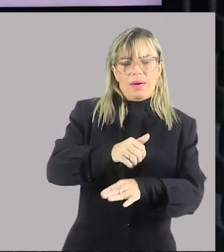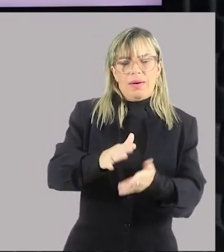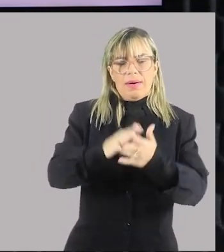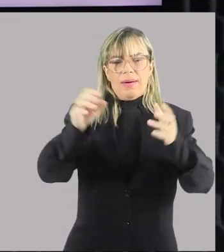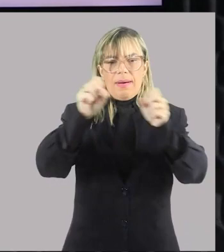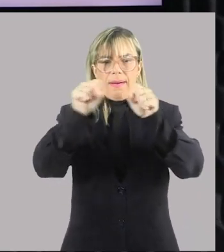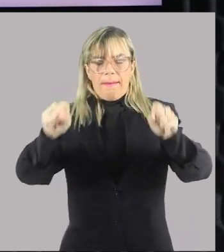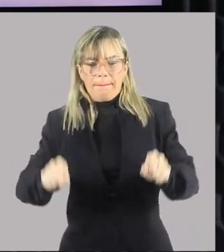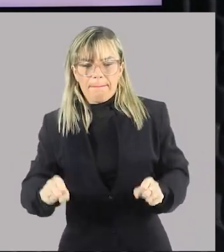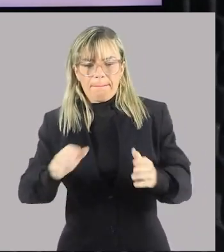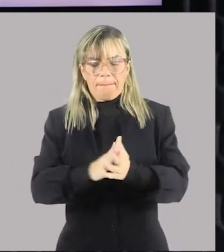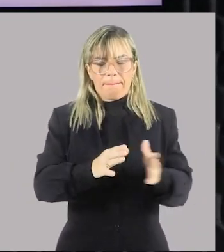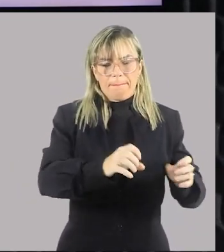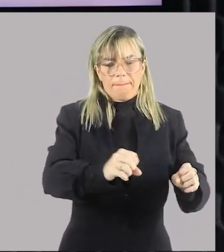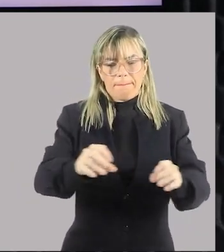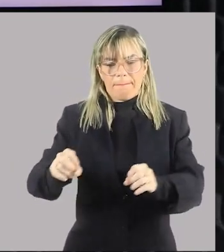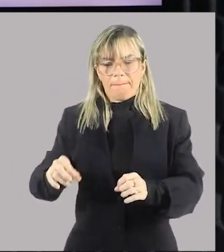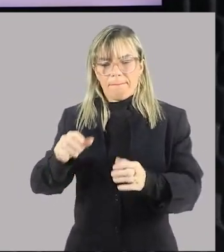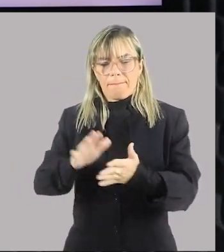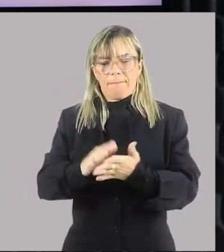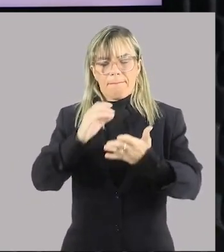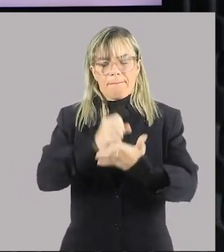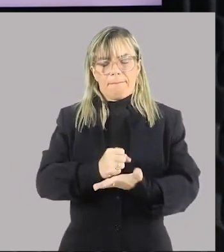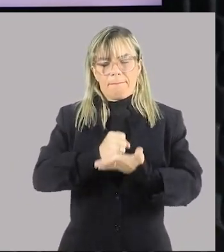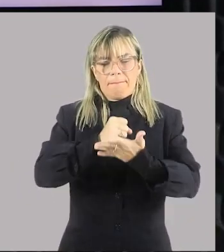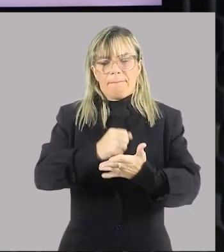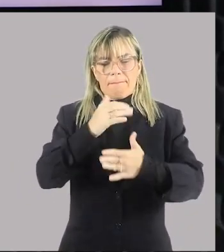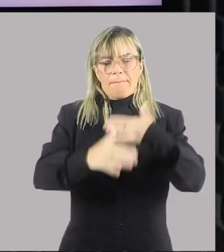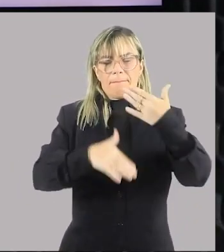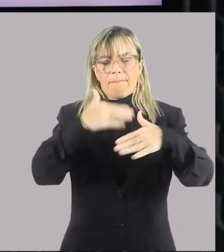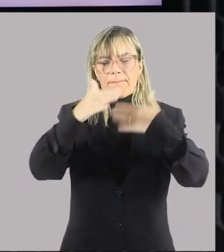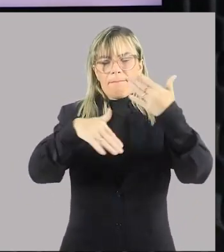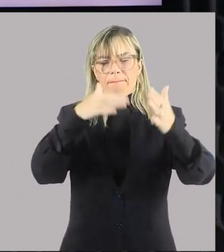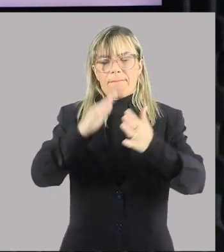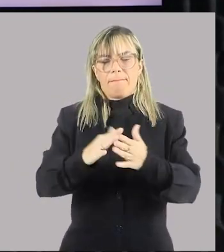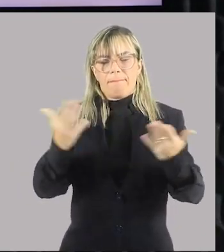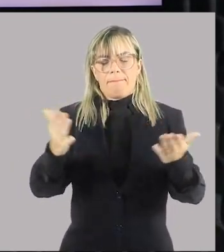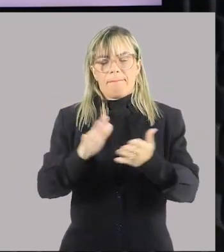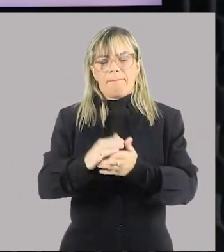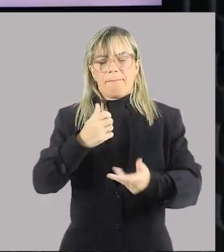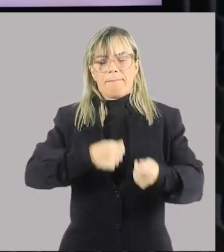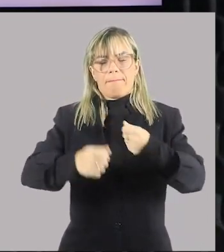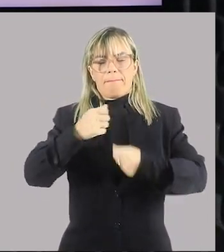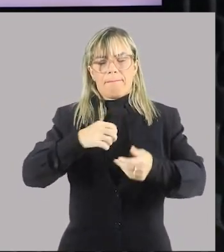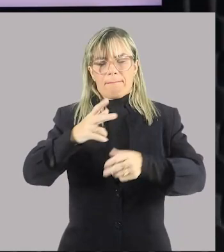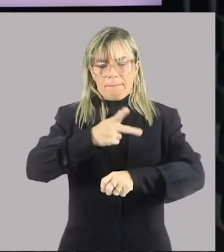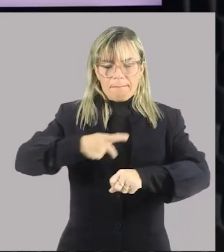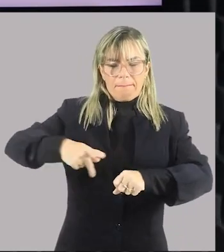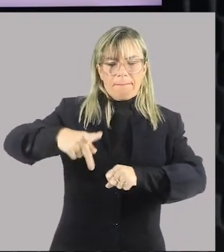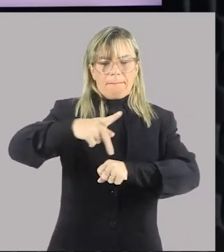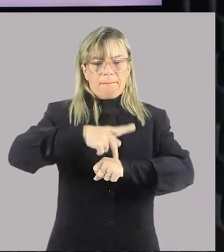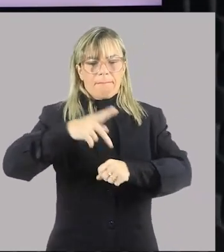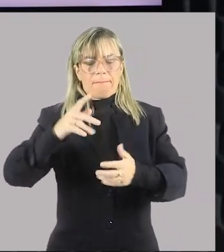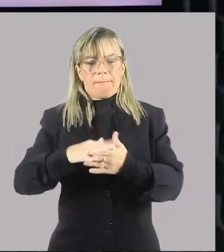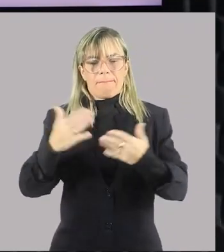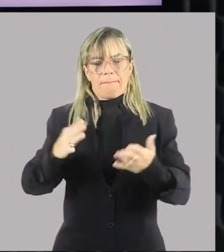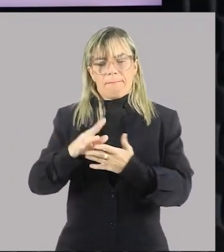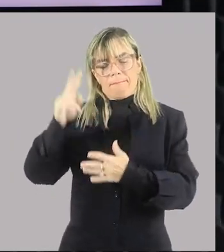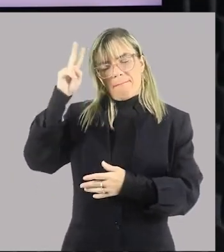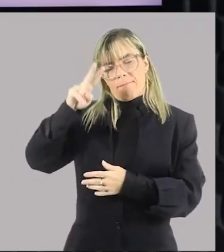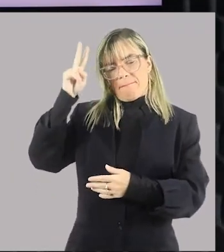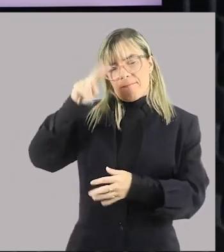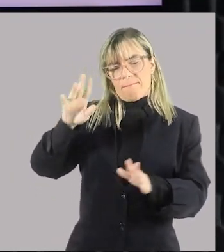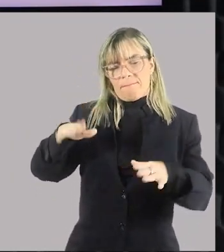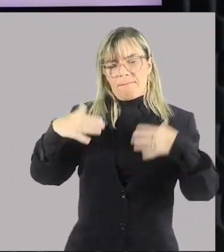sistema educacional que vai contribuir para esse crescimento e desenvolvimento econômico do país. Lembrando a vocês que não